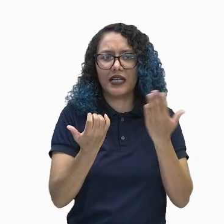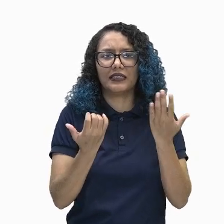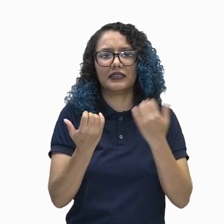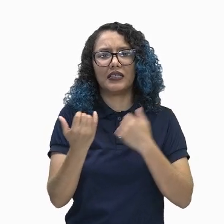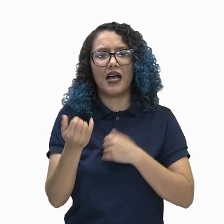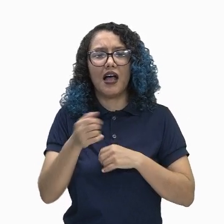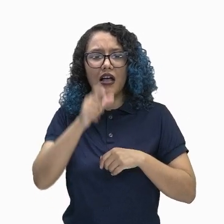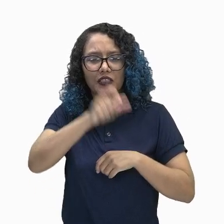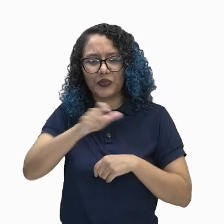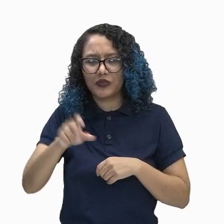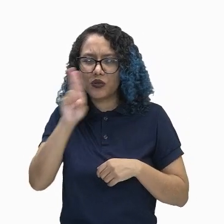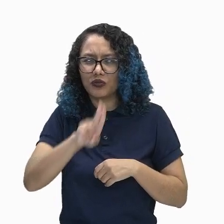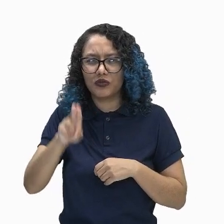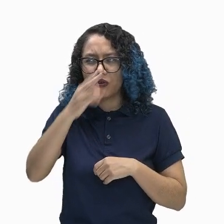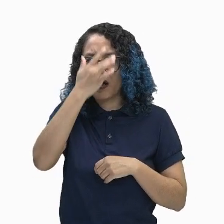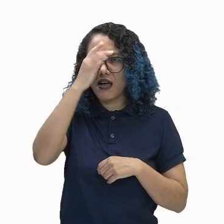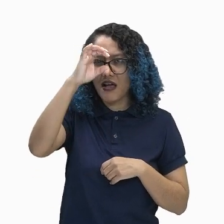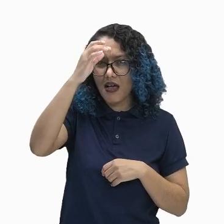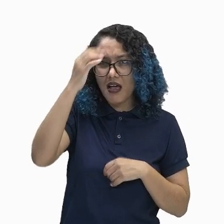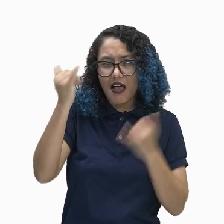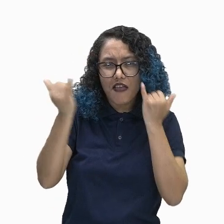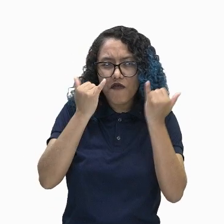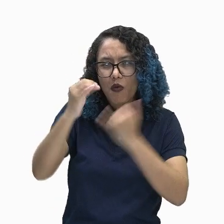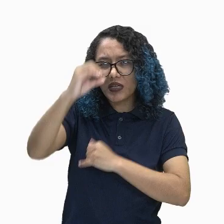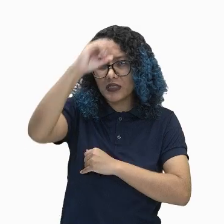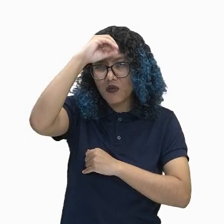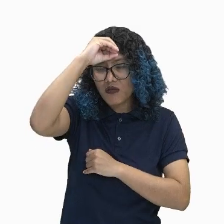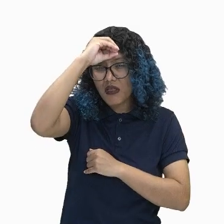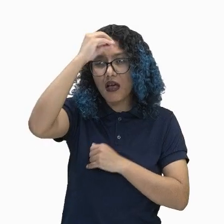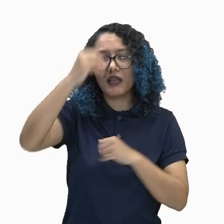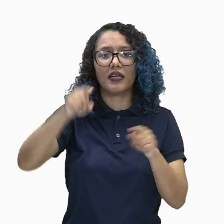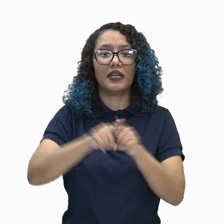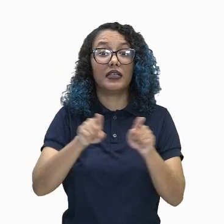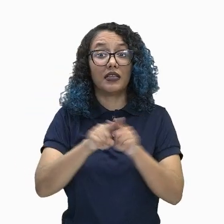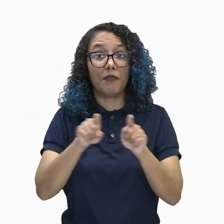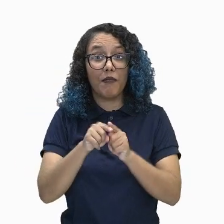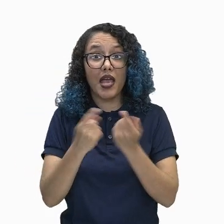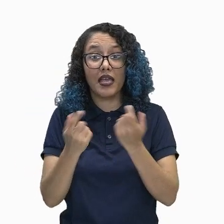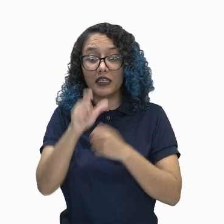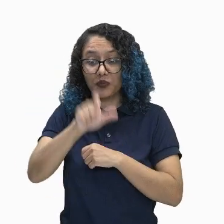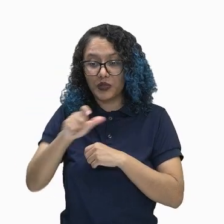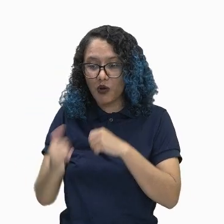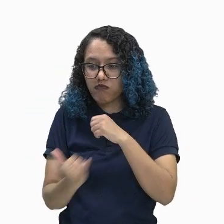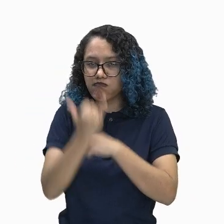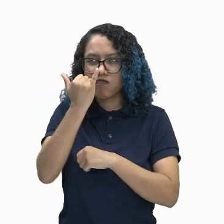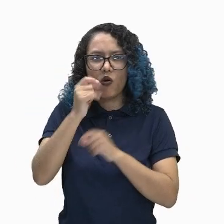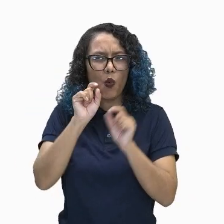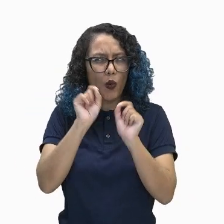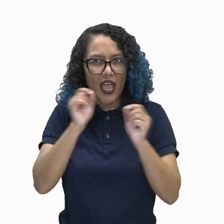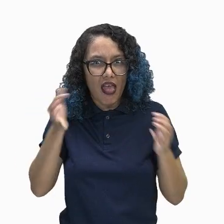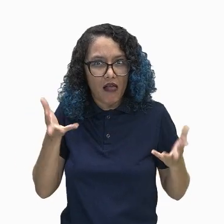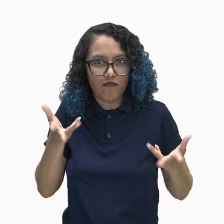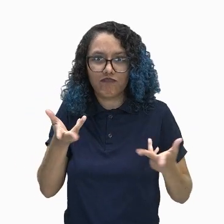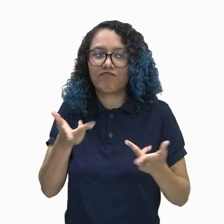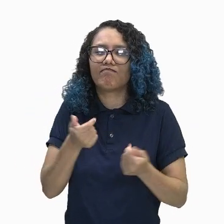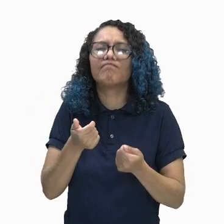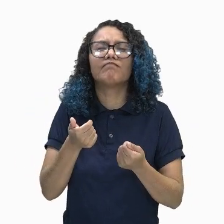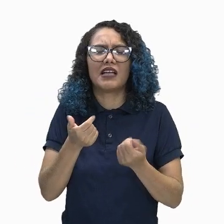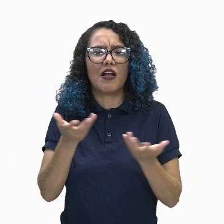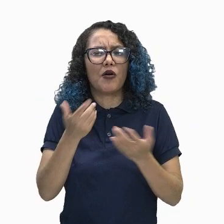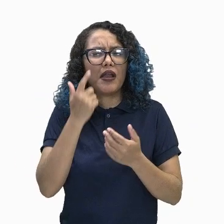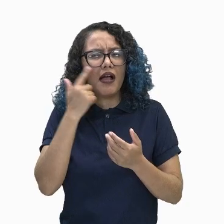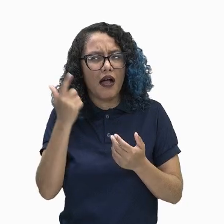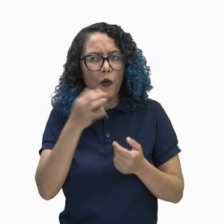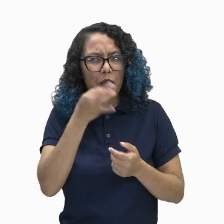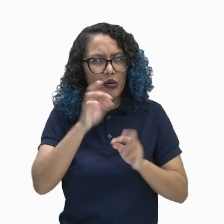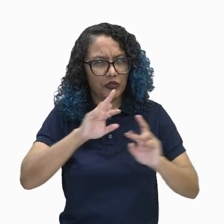a sofisticação cada vez maior dos golpistas. Observe que agora essa pessoa tem uma opinião diferente das outras duas